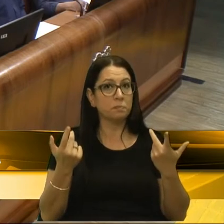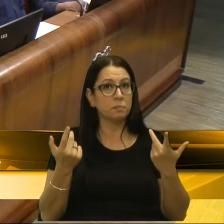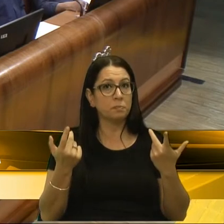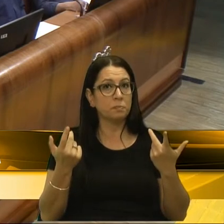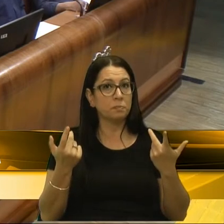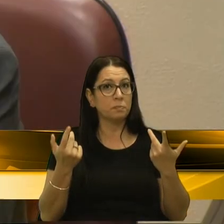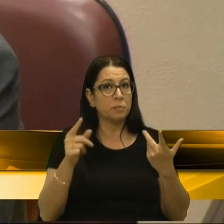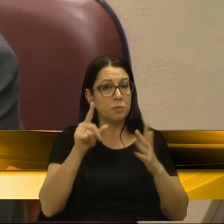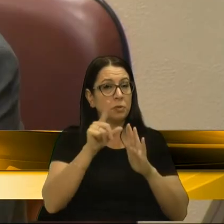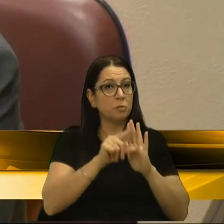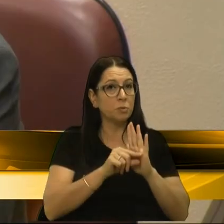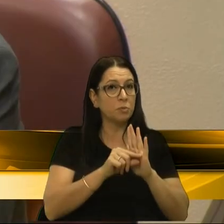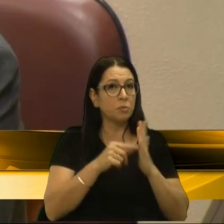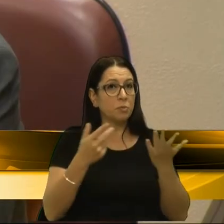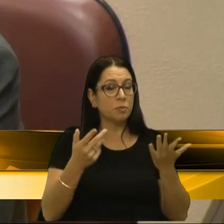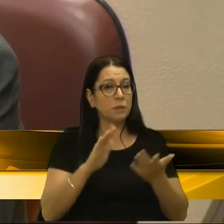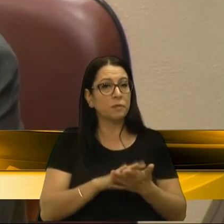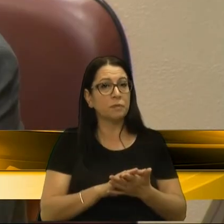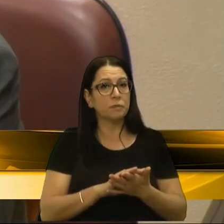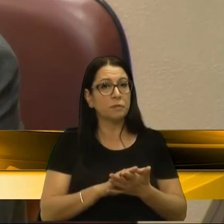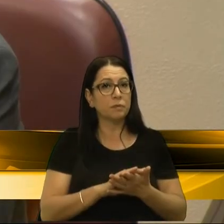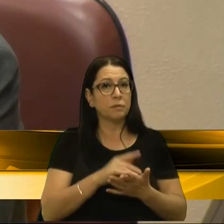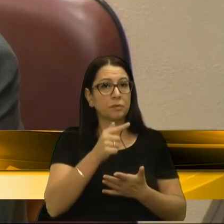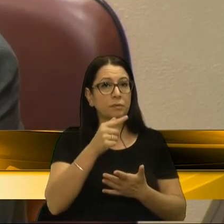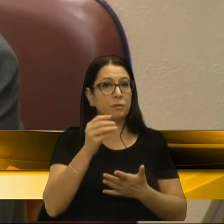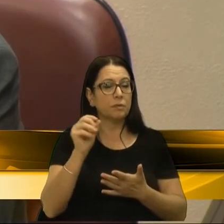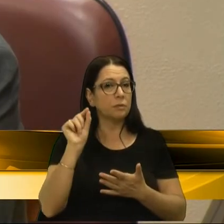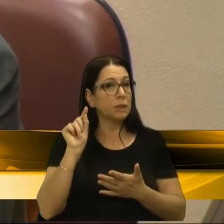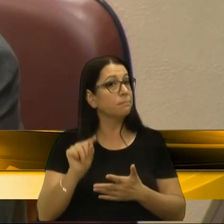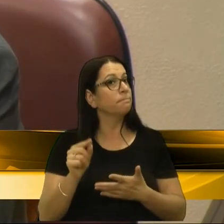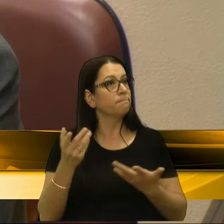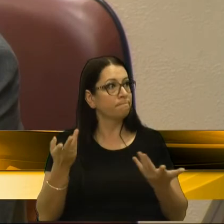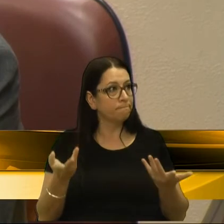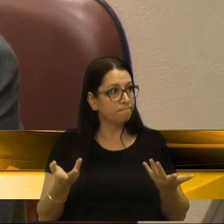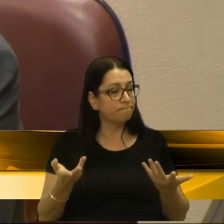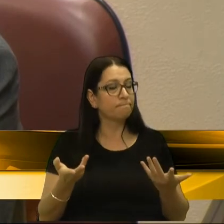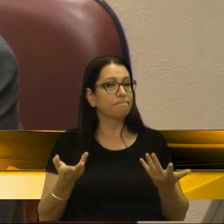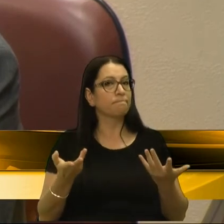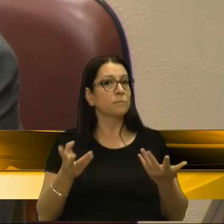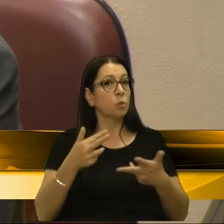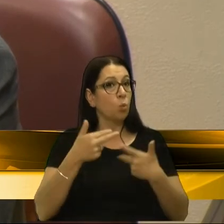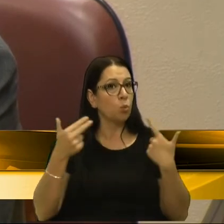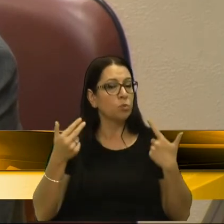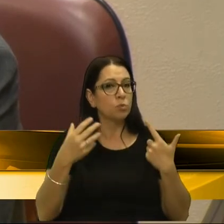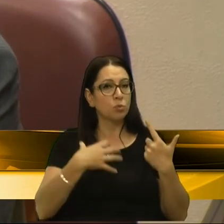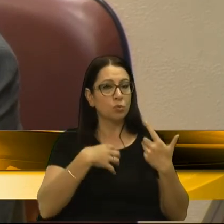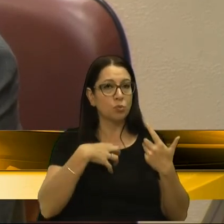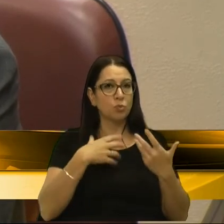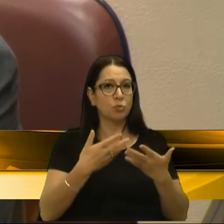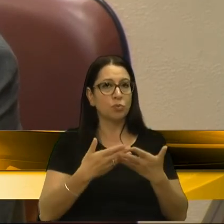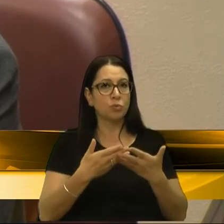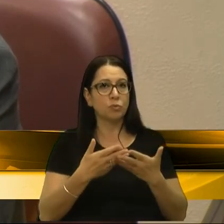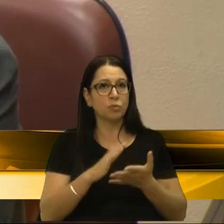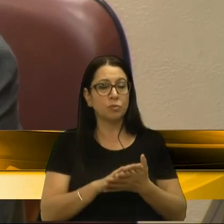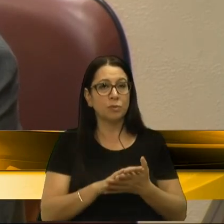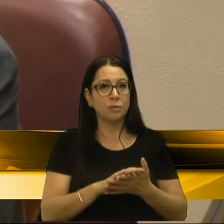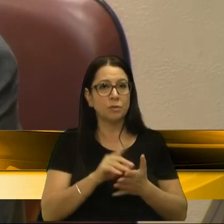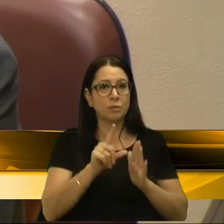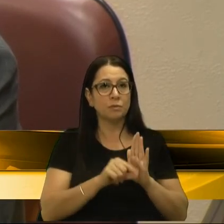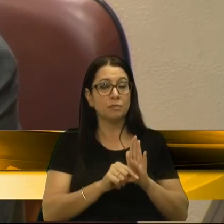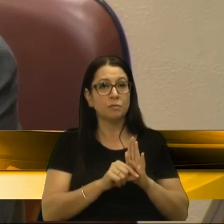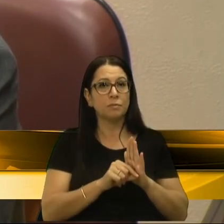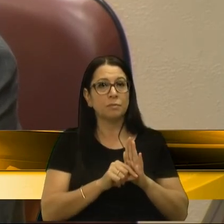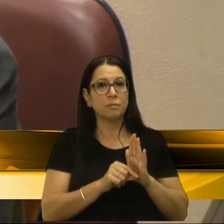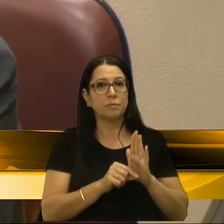até diminuiu, mas assim, 700 mil mensais, assim, teria outras fórmulas de se diminuir